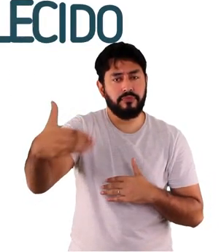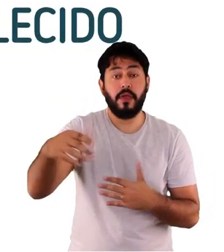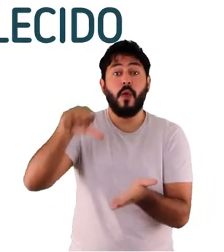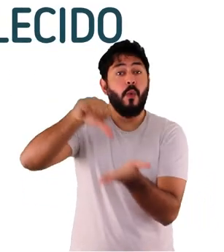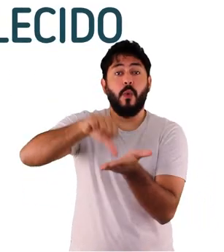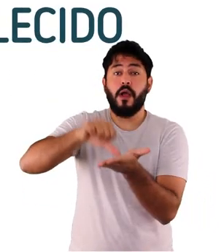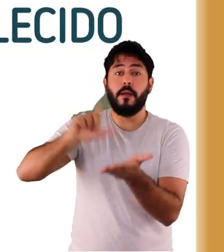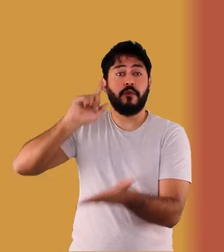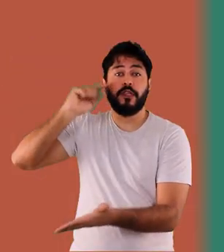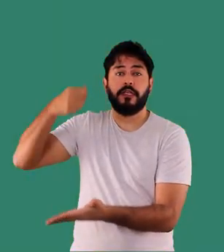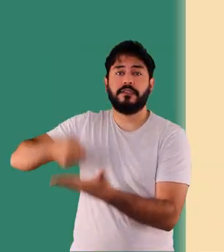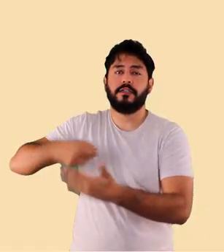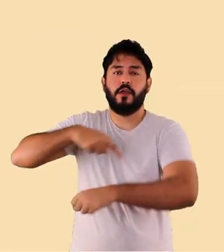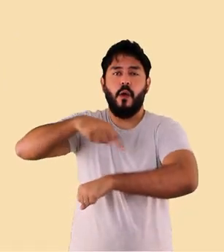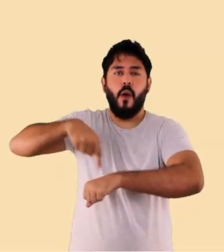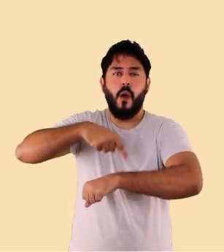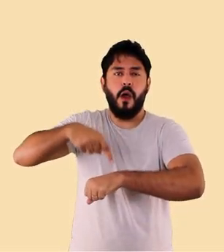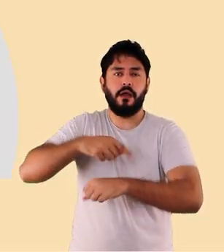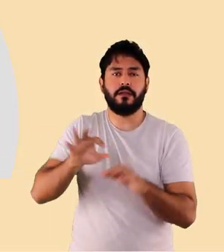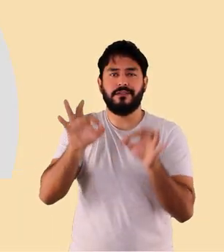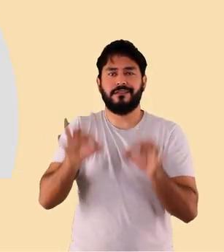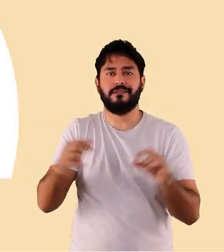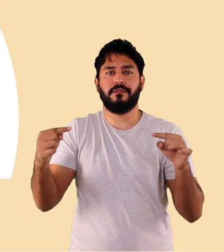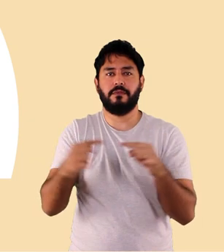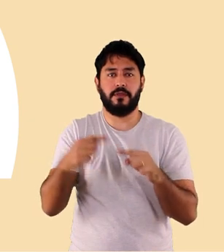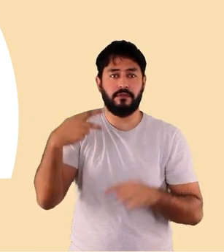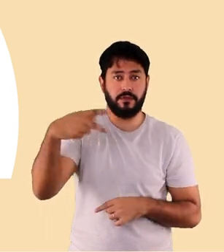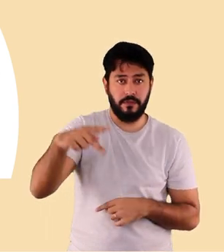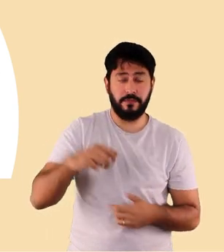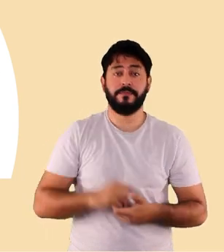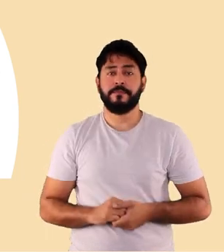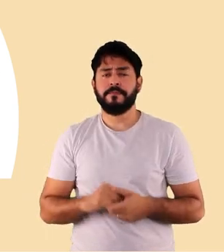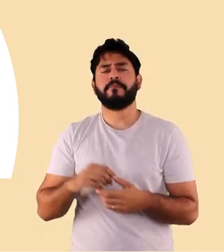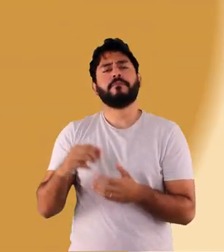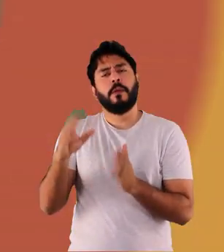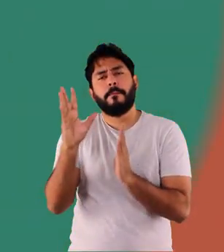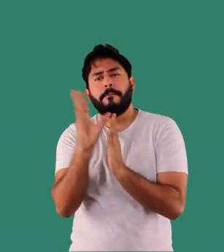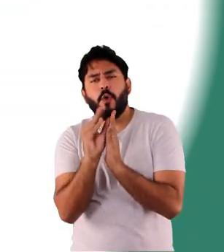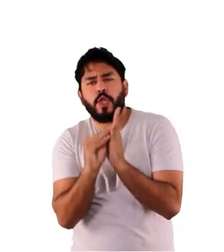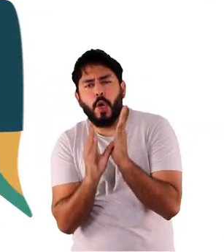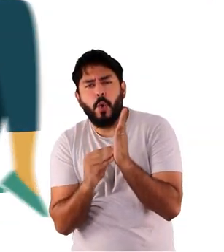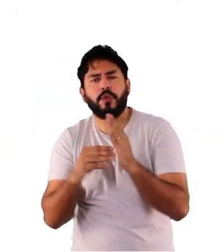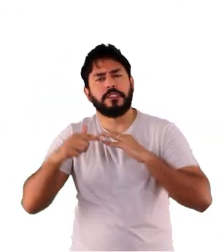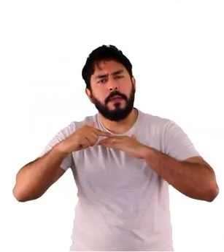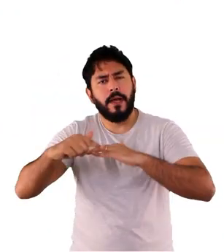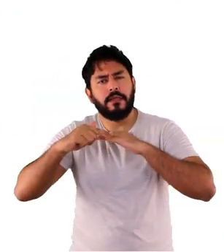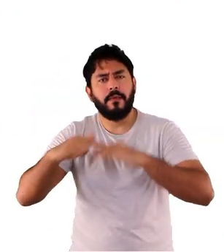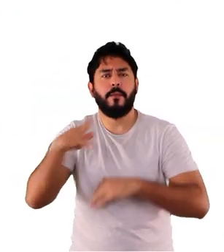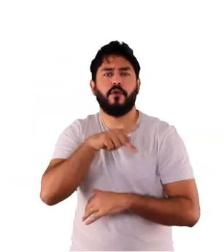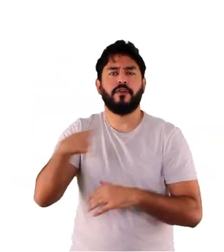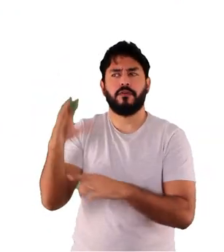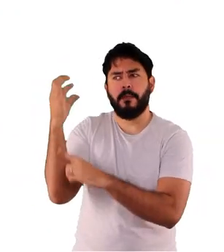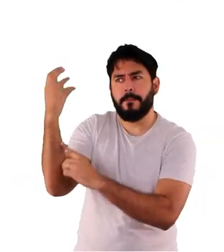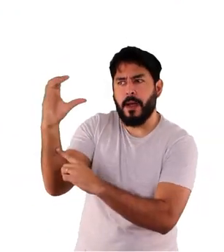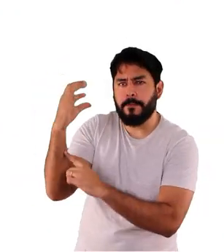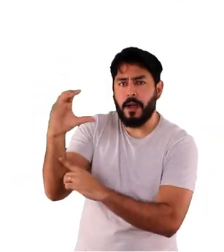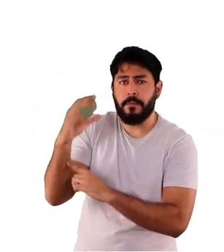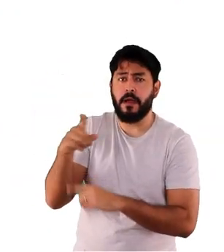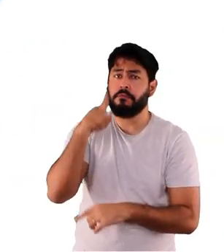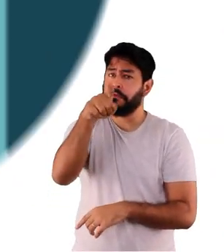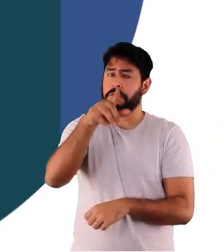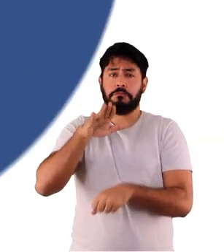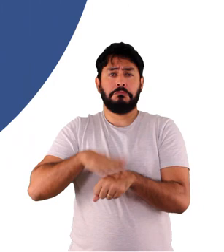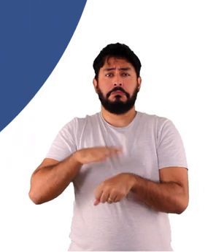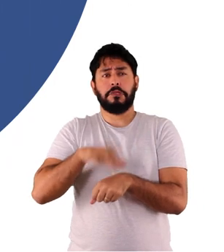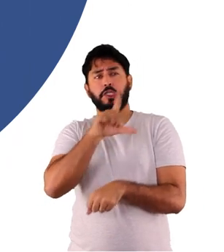horários estabelecidos pelo seu campus. Os professores vão postar conteúdos a cada semana. A partir daí, é só acessar o conteúdo das